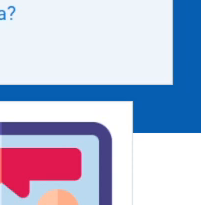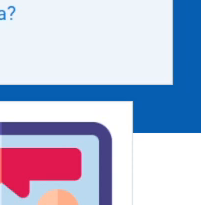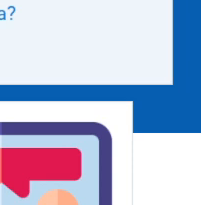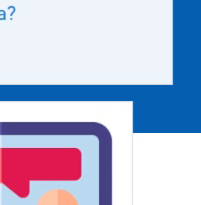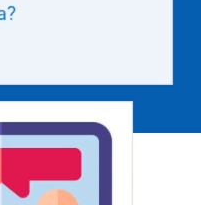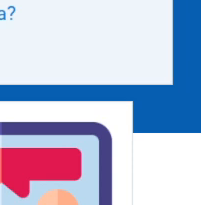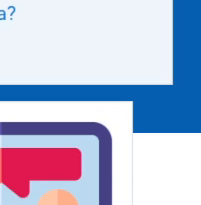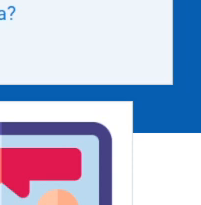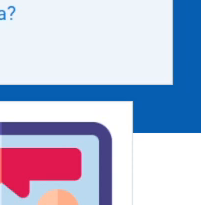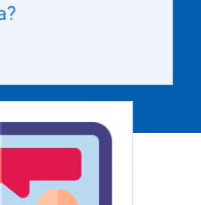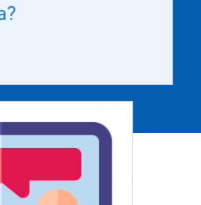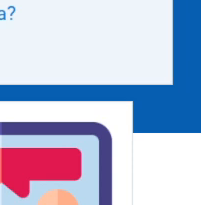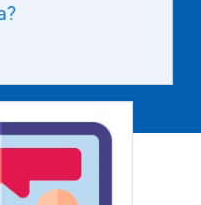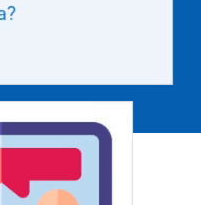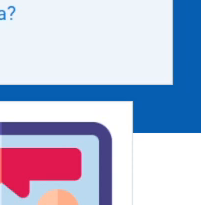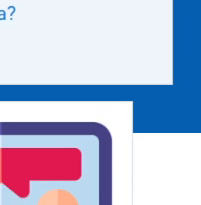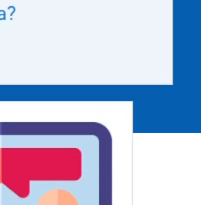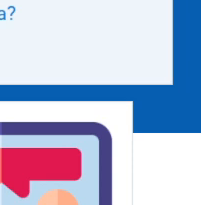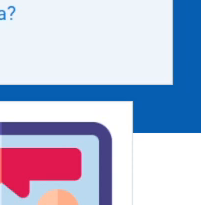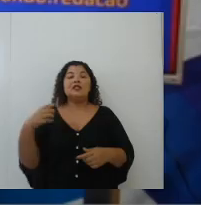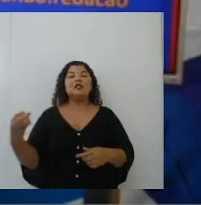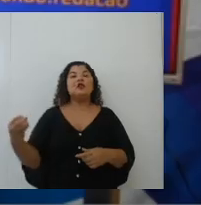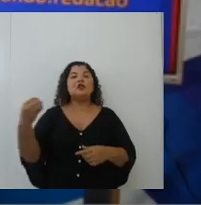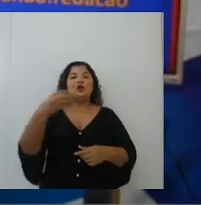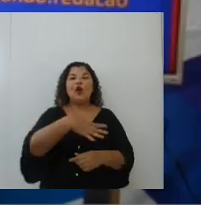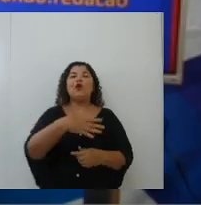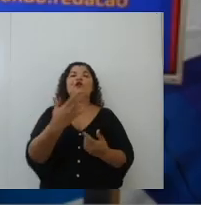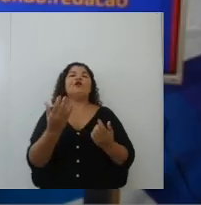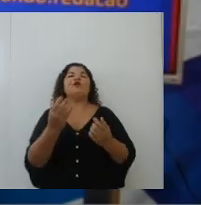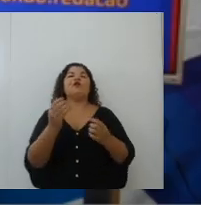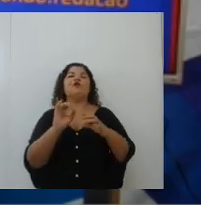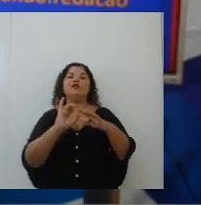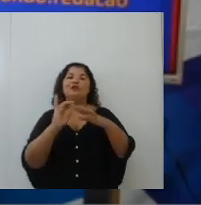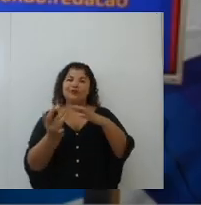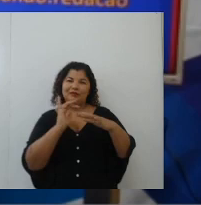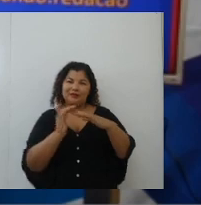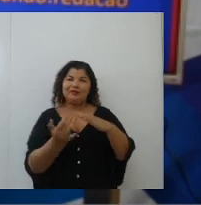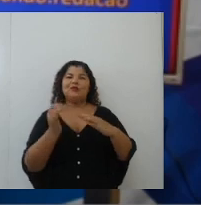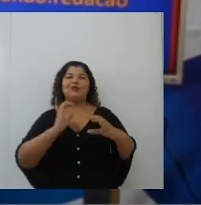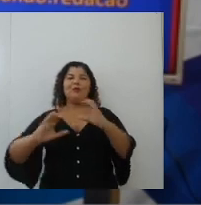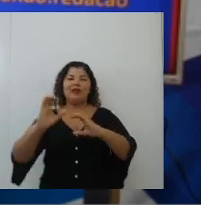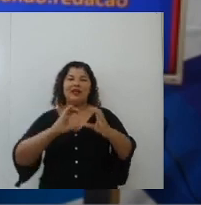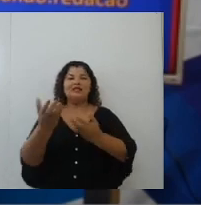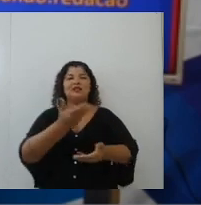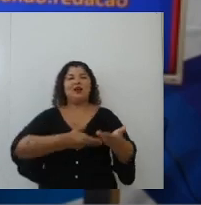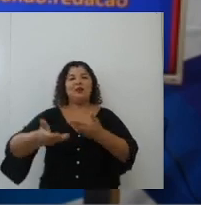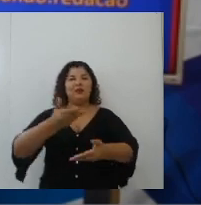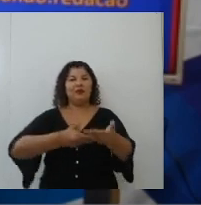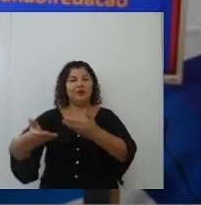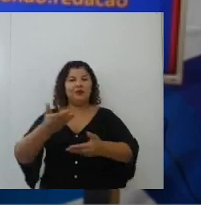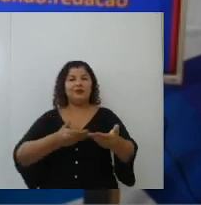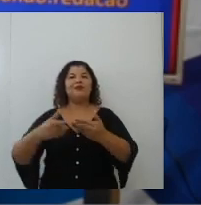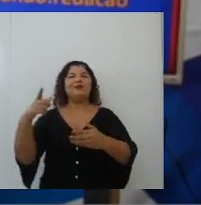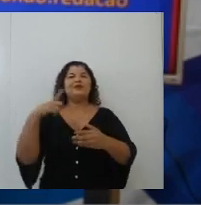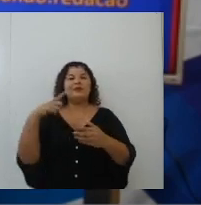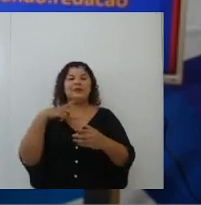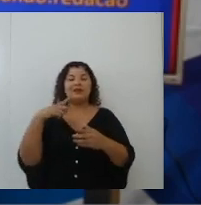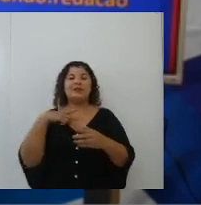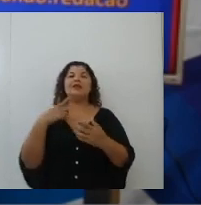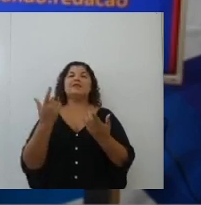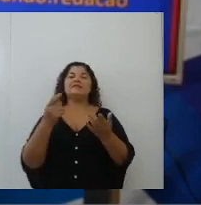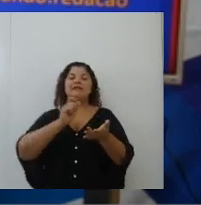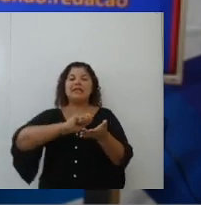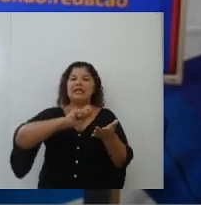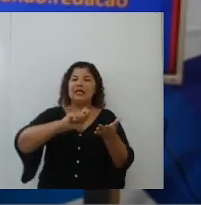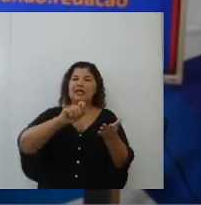partir de hoje a gente tem um novo canal de comunicação, de interatividade. Eu quero que vocês se liguem, pega